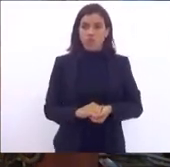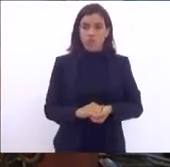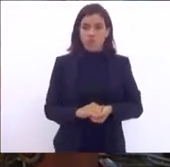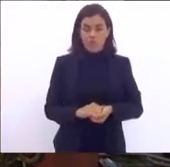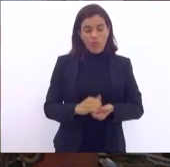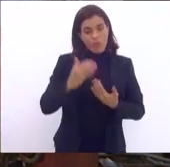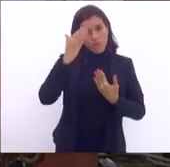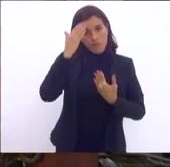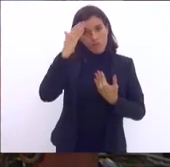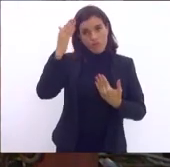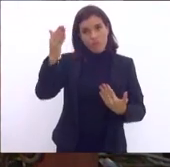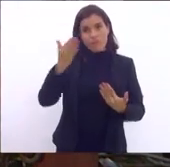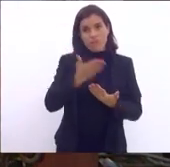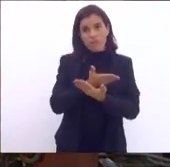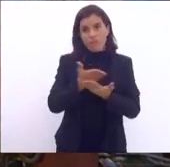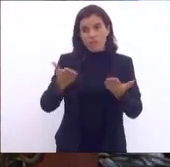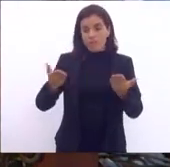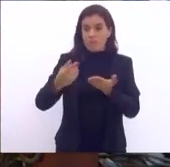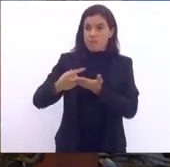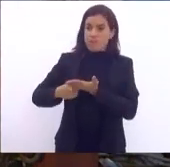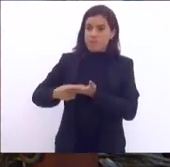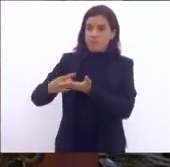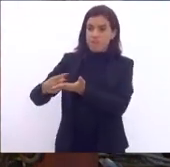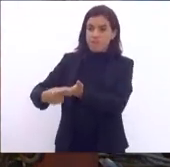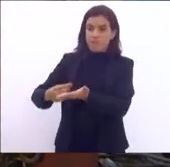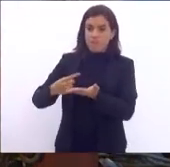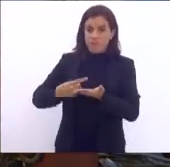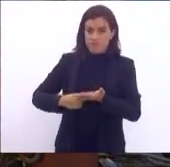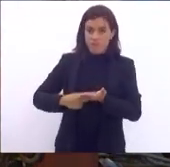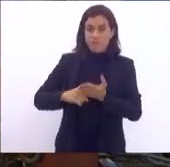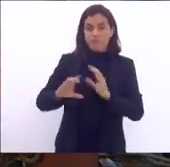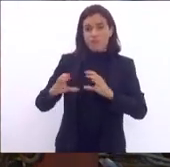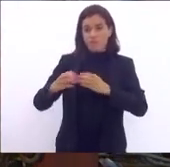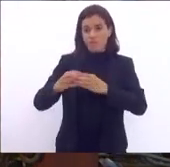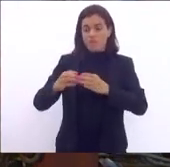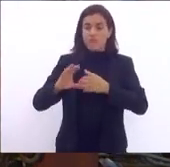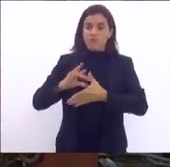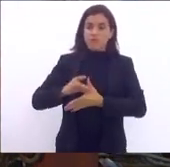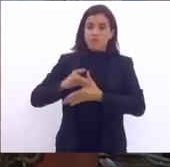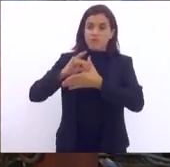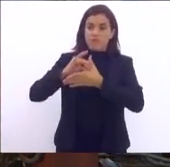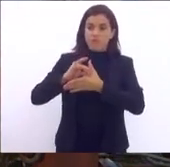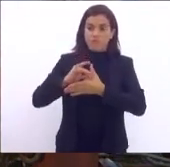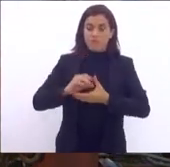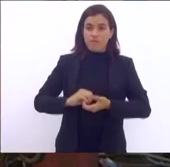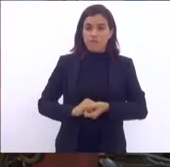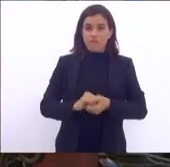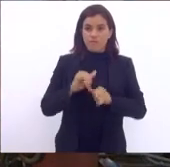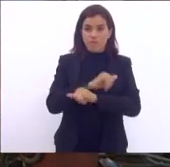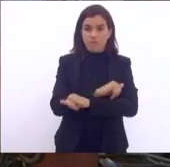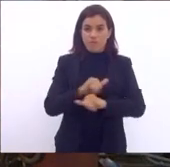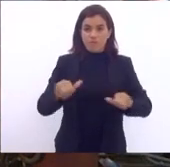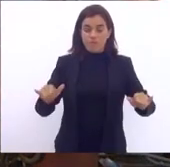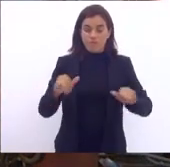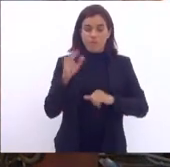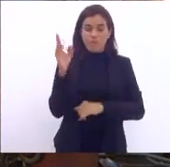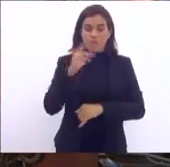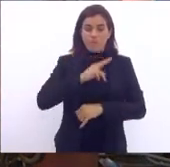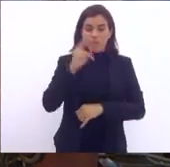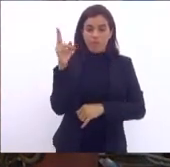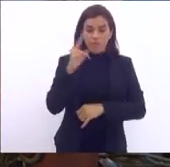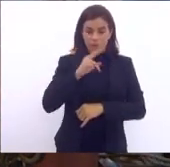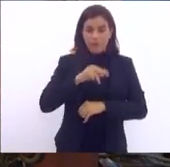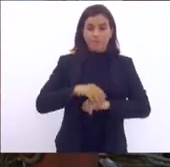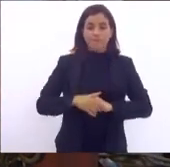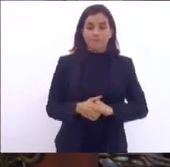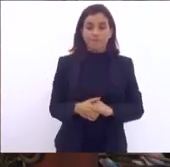acordo entre os líderes. Anuncio, em regime de urgência, em discussão única, projeto de